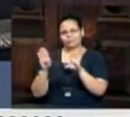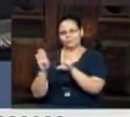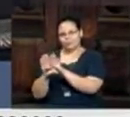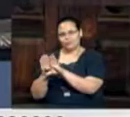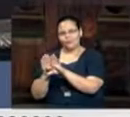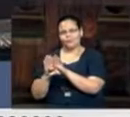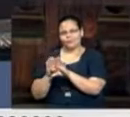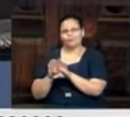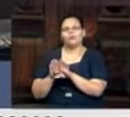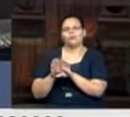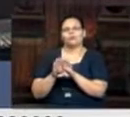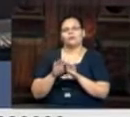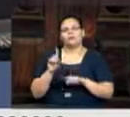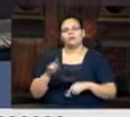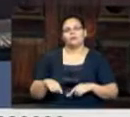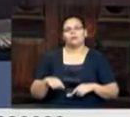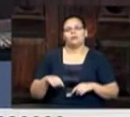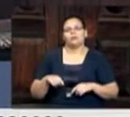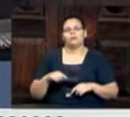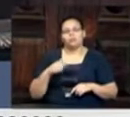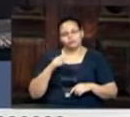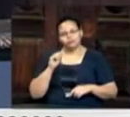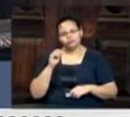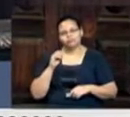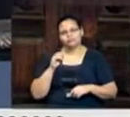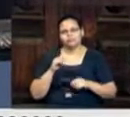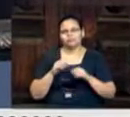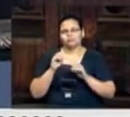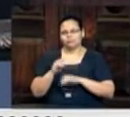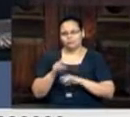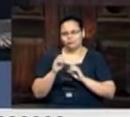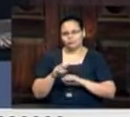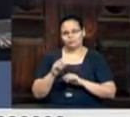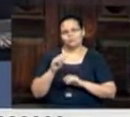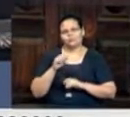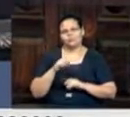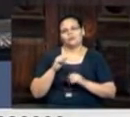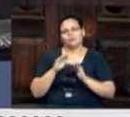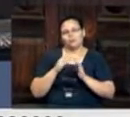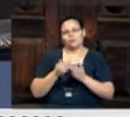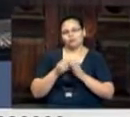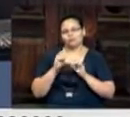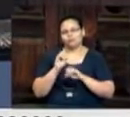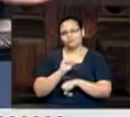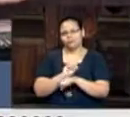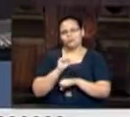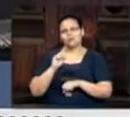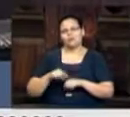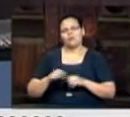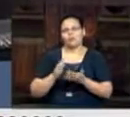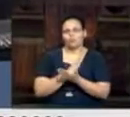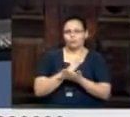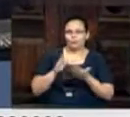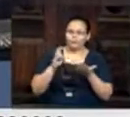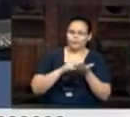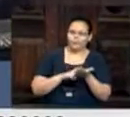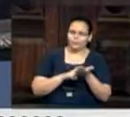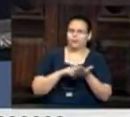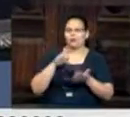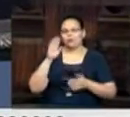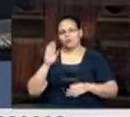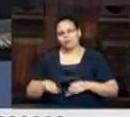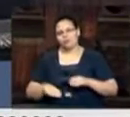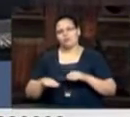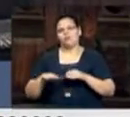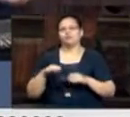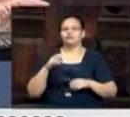das atividades letivas em várias unidades da FAETEC. Algumas delas funcionam de manhã, não funcionam à tarde, funcionam